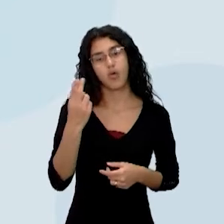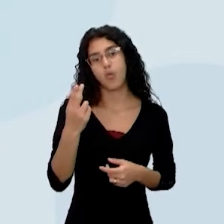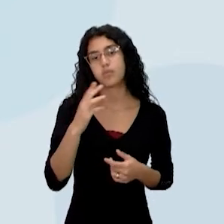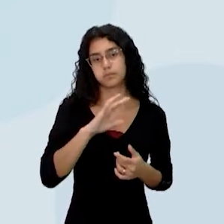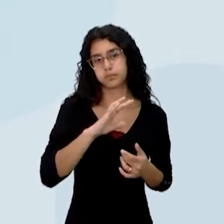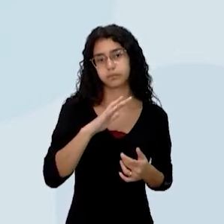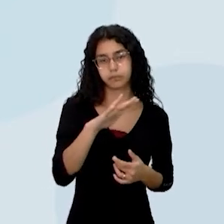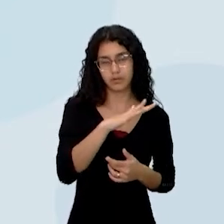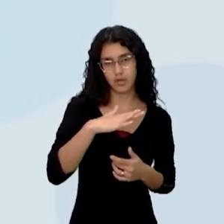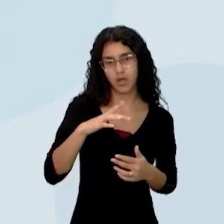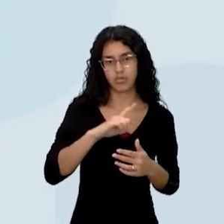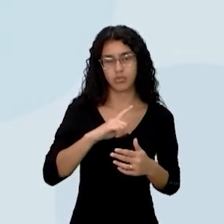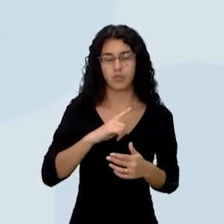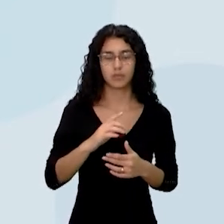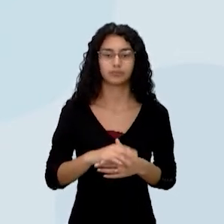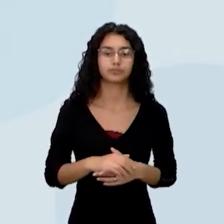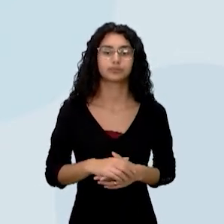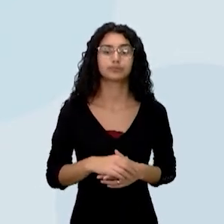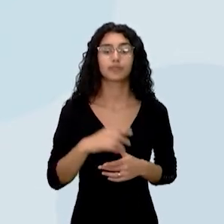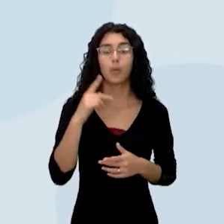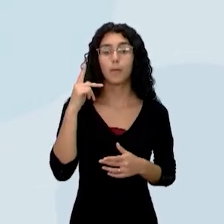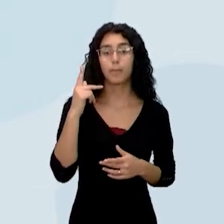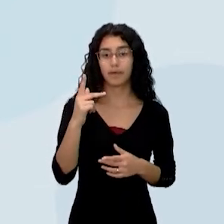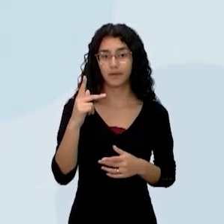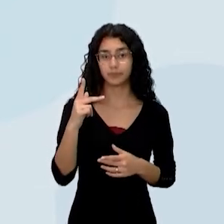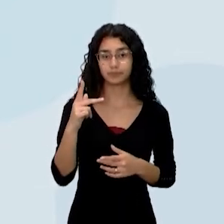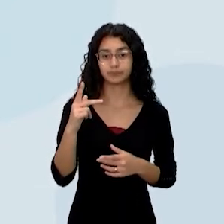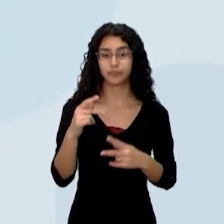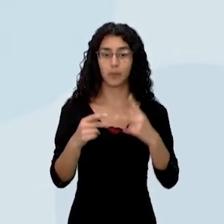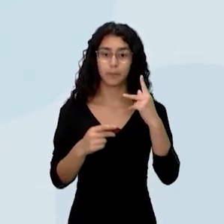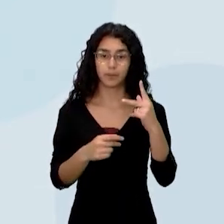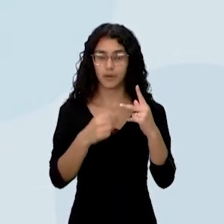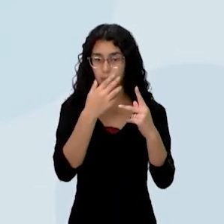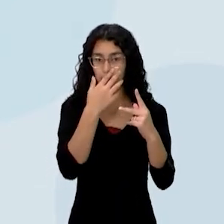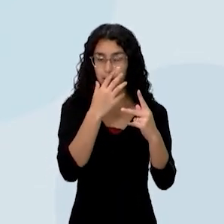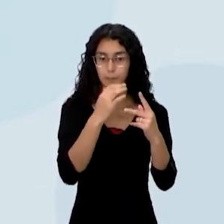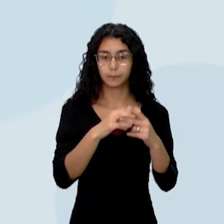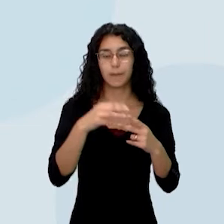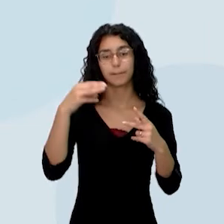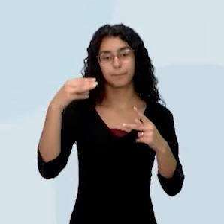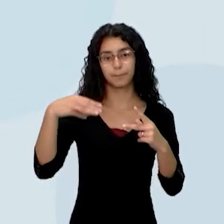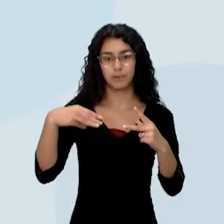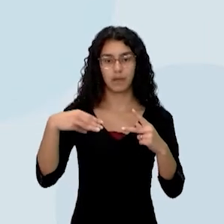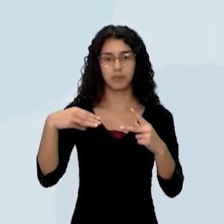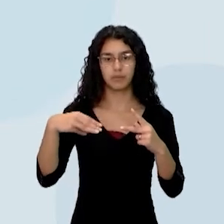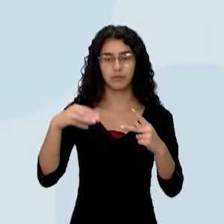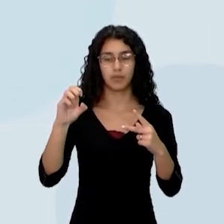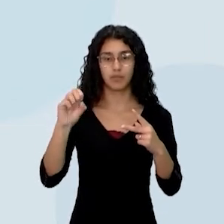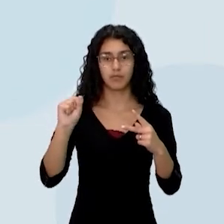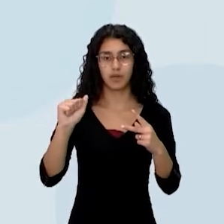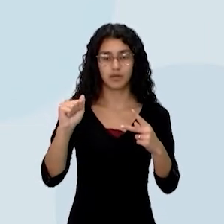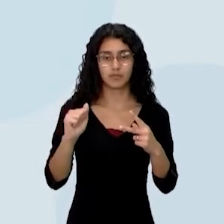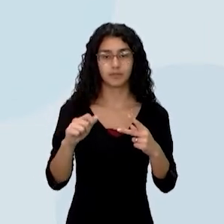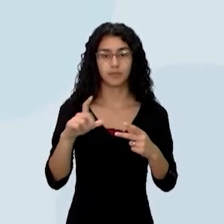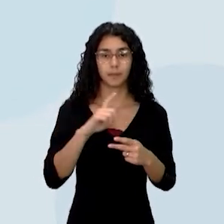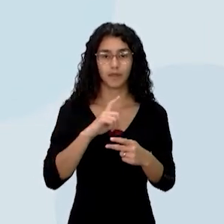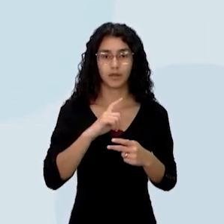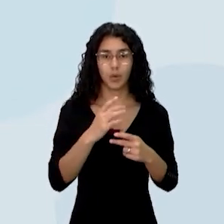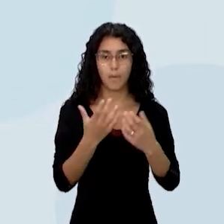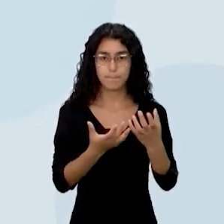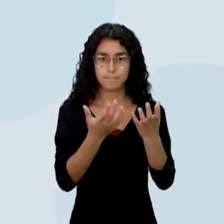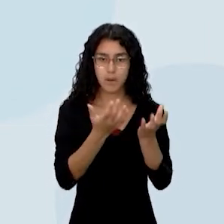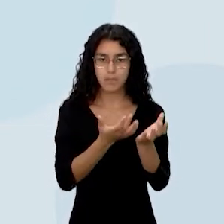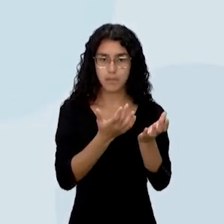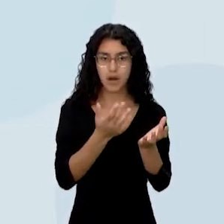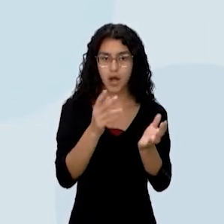Terra. Então, o peso seria o quê? Você pegar a massa e multiplicar pela gravidade, eu tenho o nosso peso em